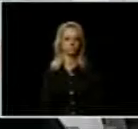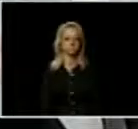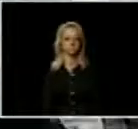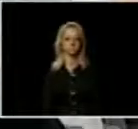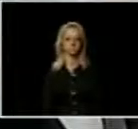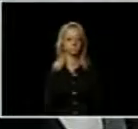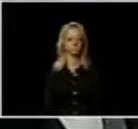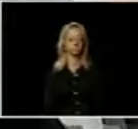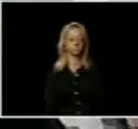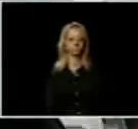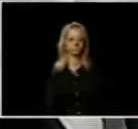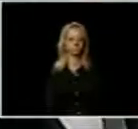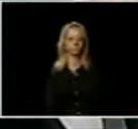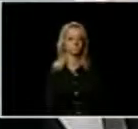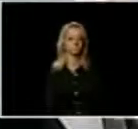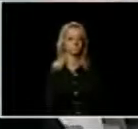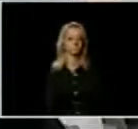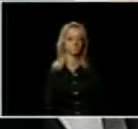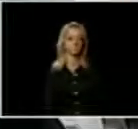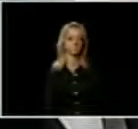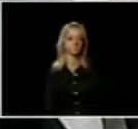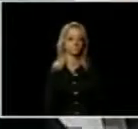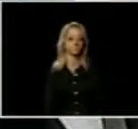vereadores, representante da população.